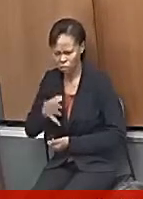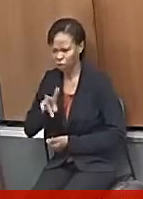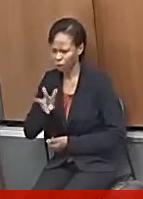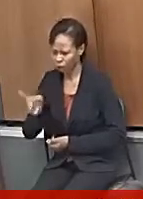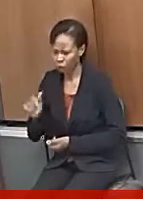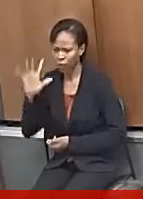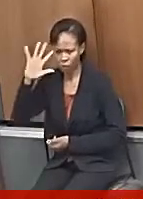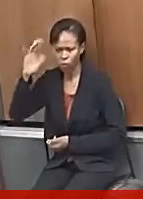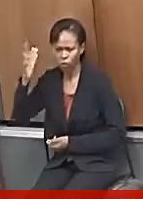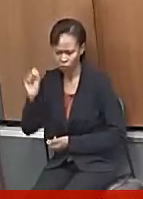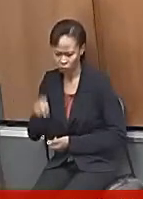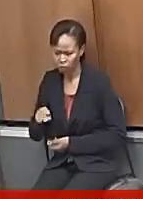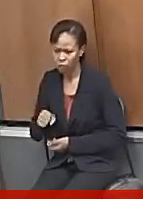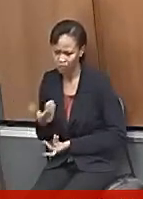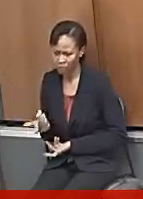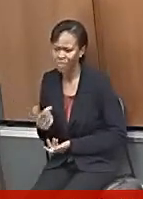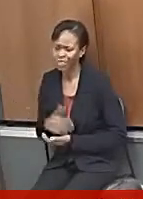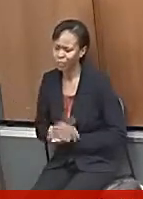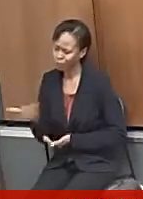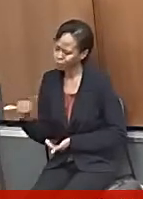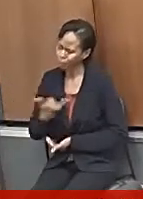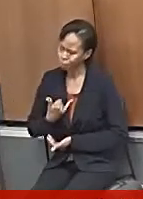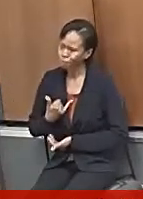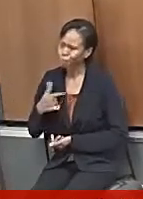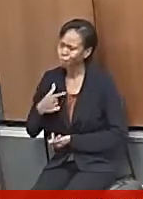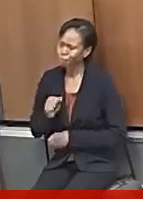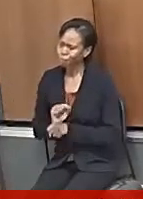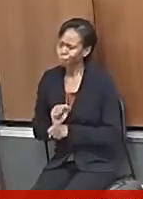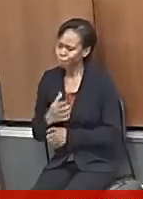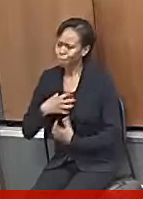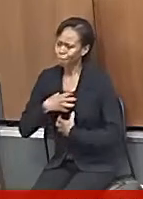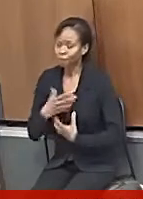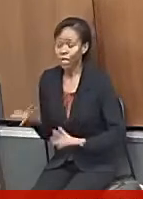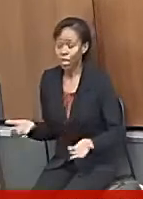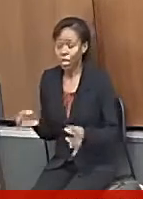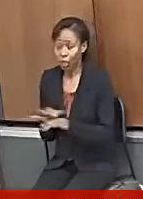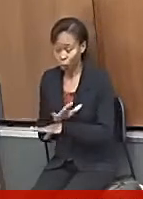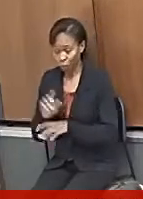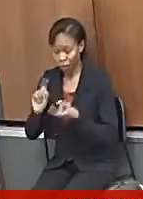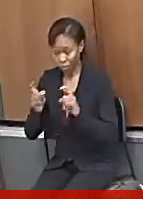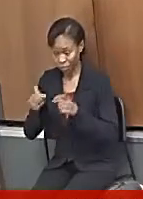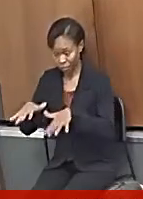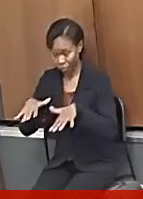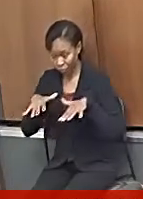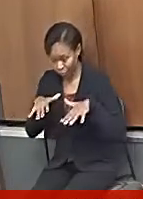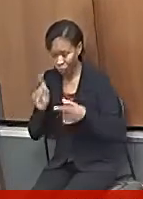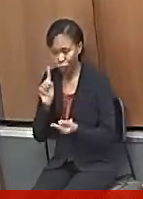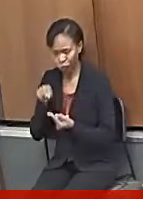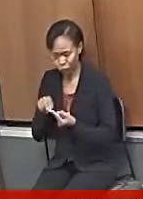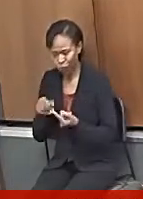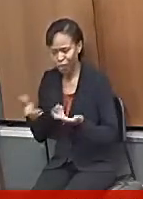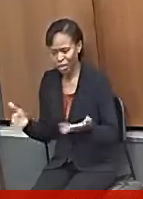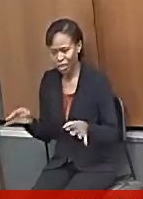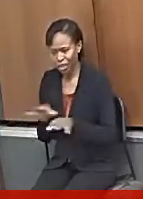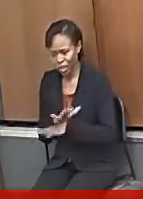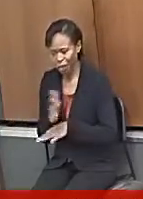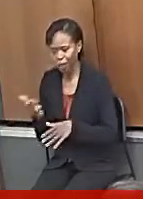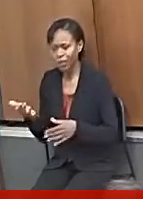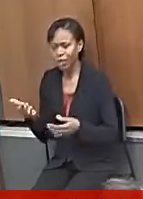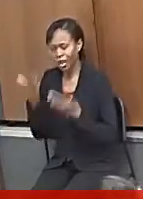palavra do senhor me deu essa grande esperança e cumprir a finalidade da reunião a presença da 10 para os parlamentares convidados